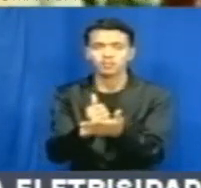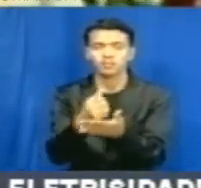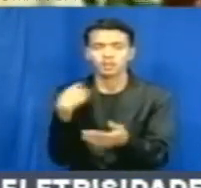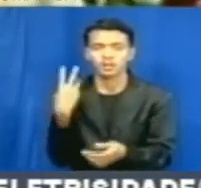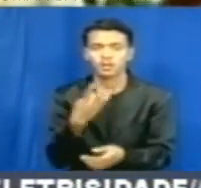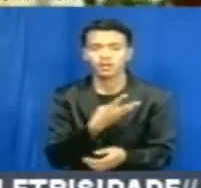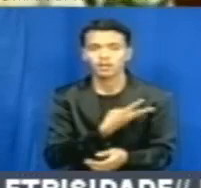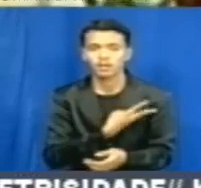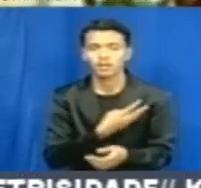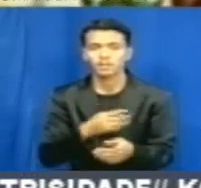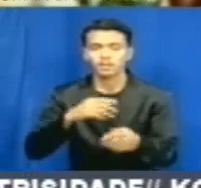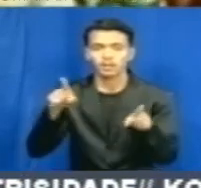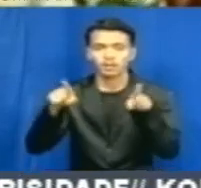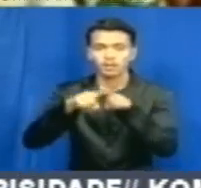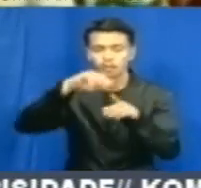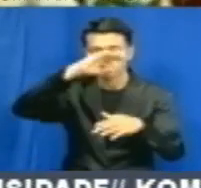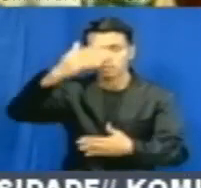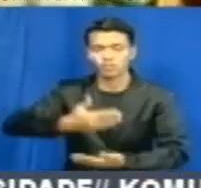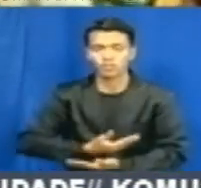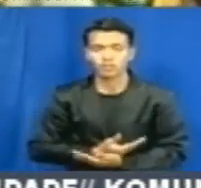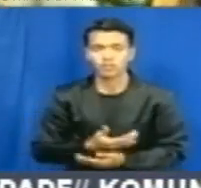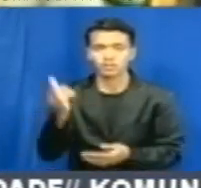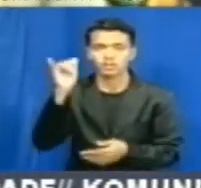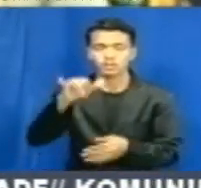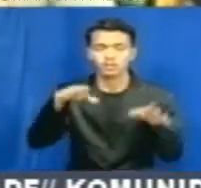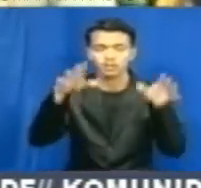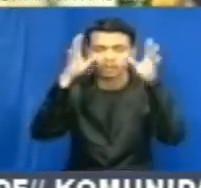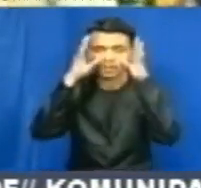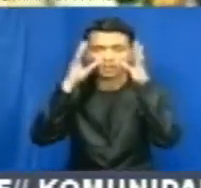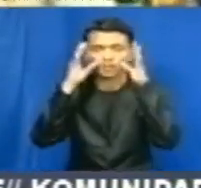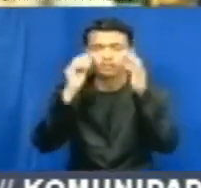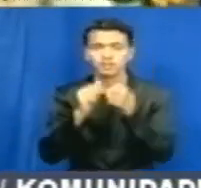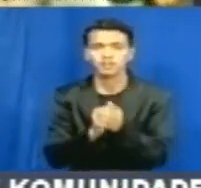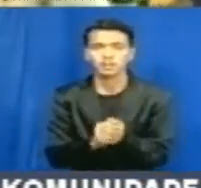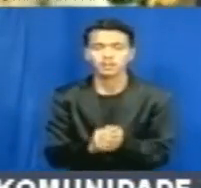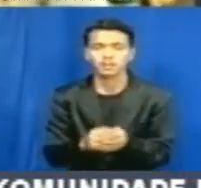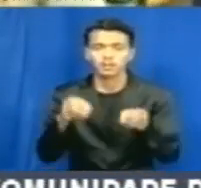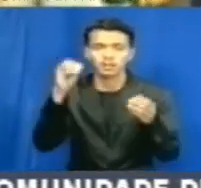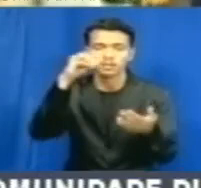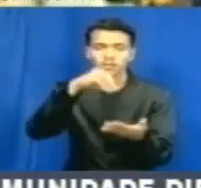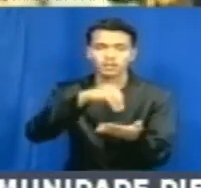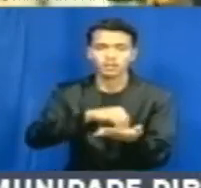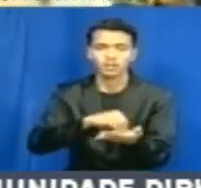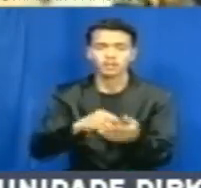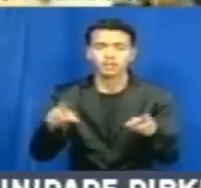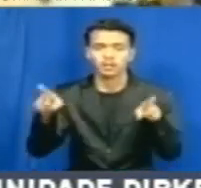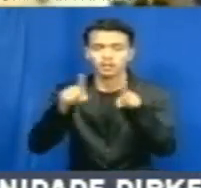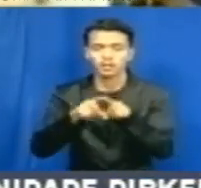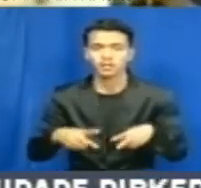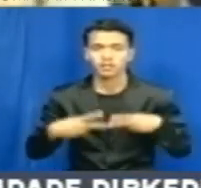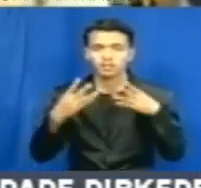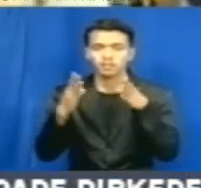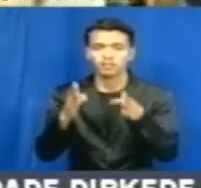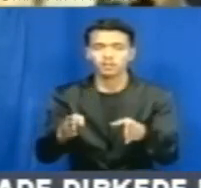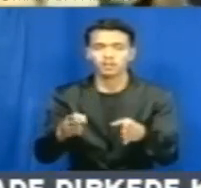ami wan sira triste nundar itane wan sira ela de rayela la veterano su rayela ninya wan